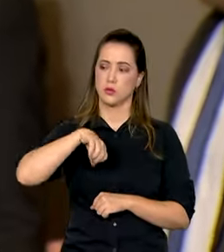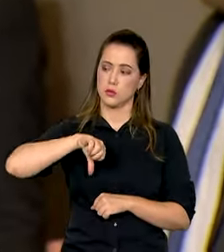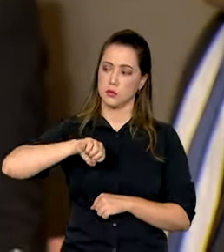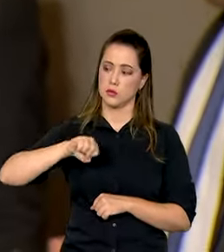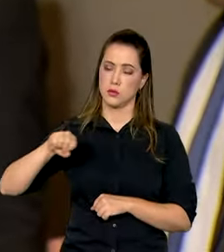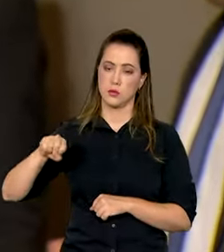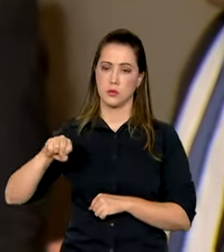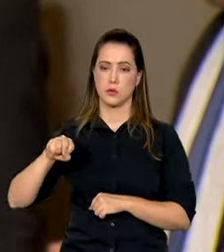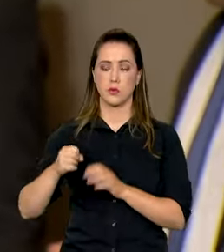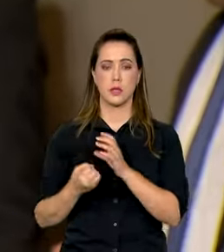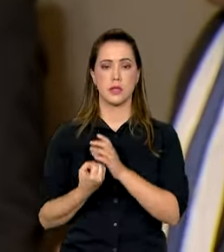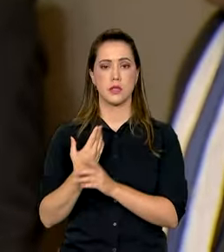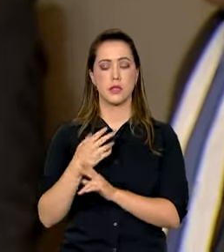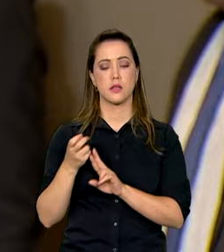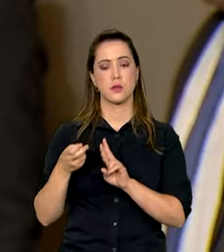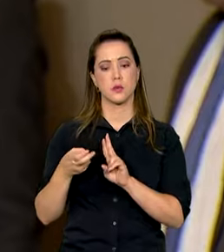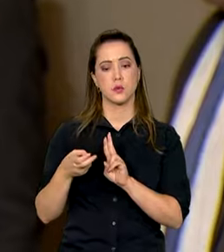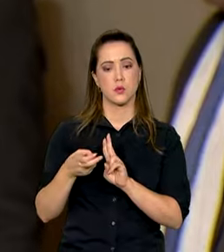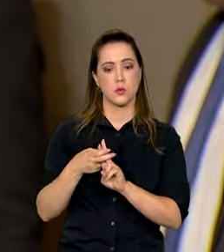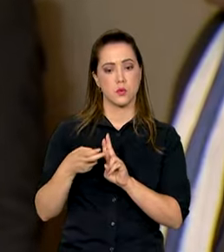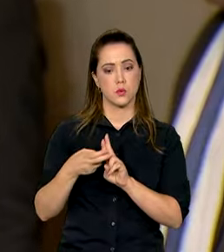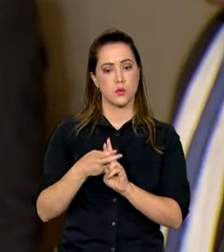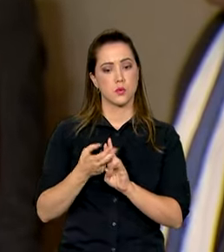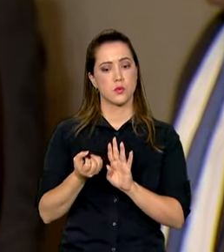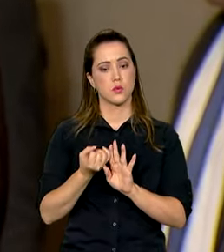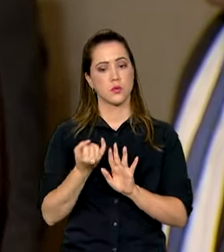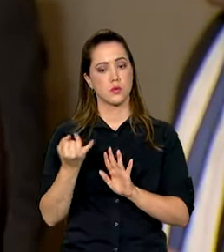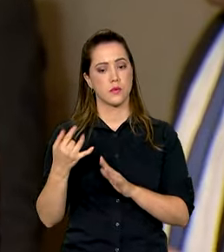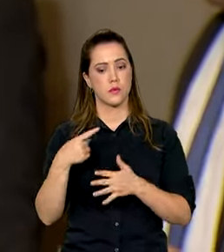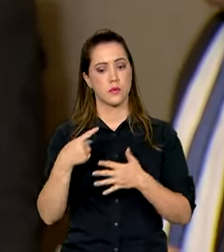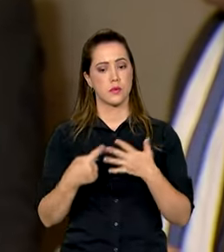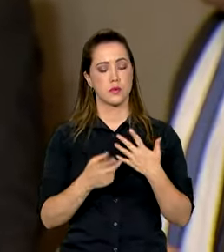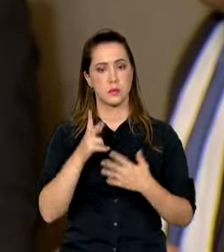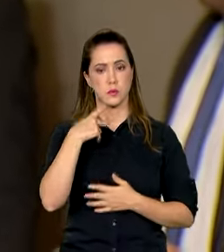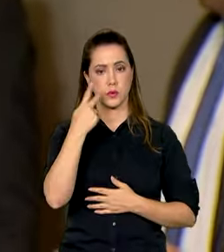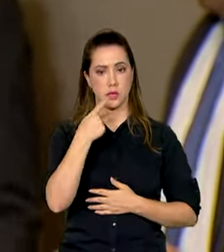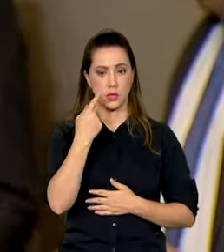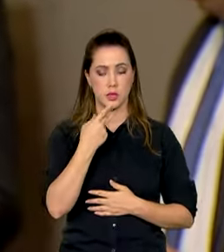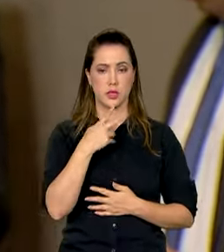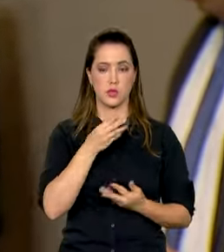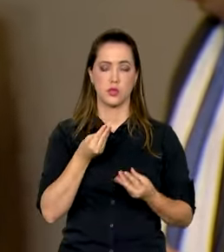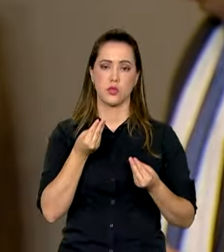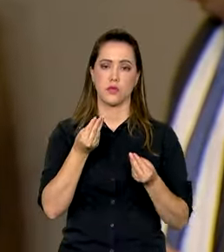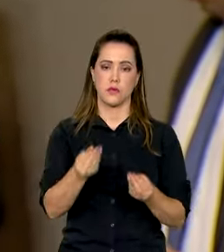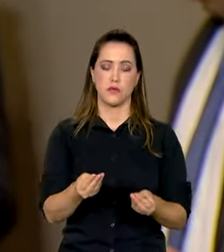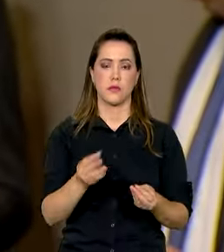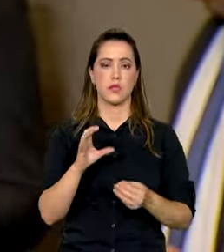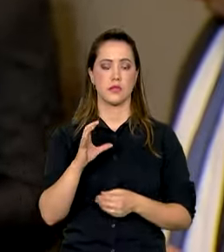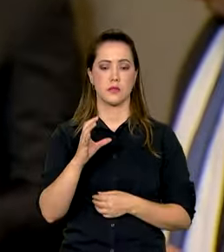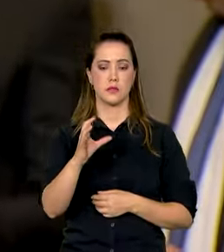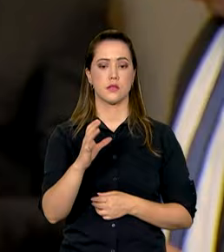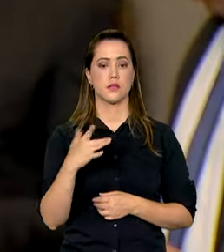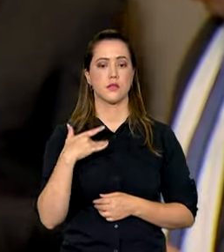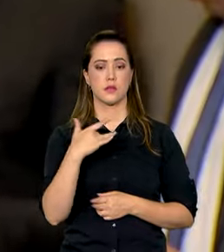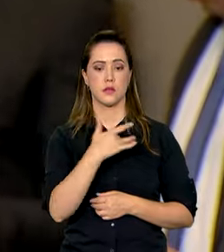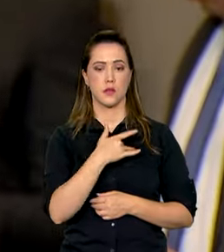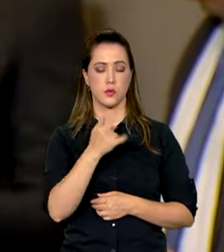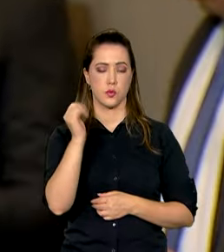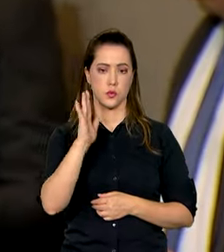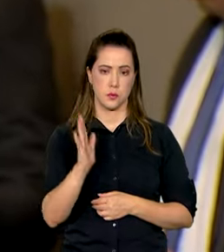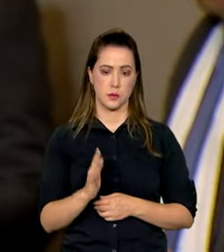a construção do SUS e de uma série de políticas de universalização da saúde pública no